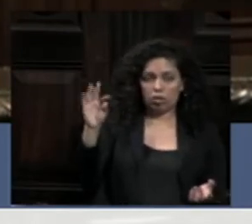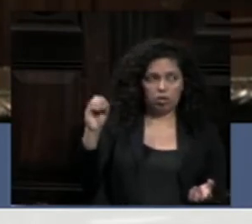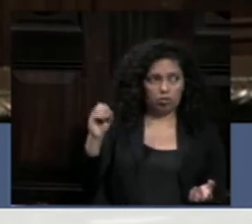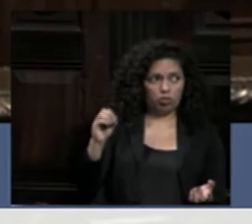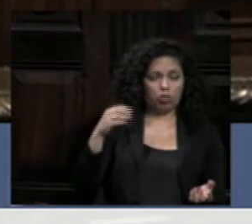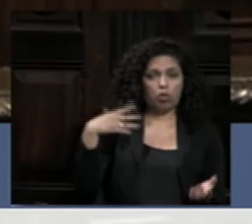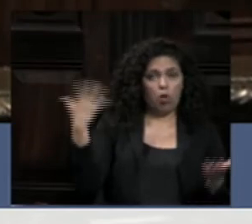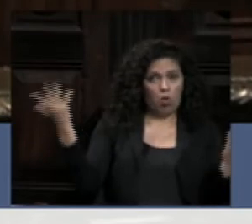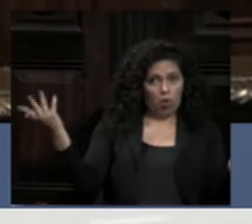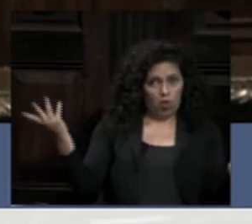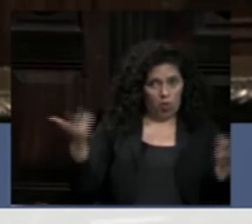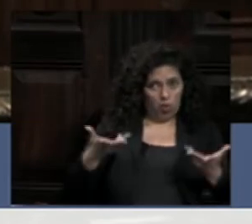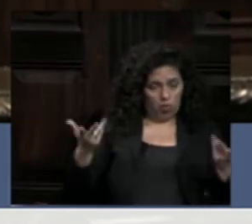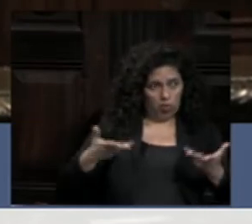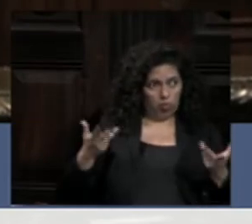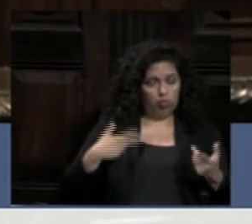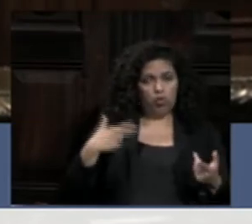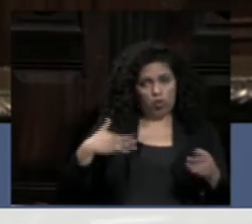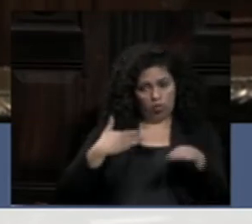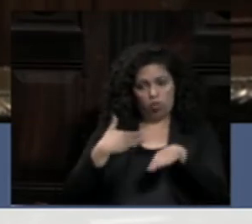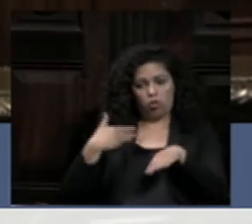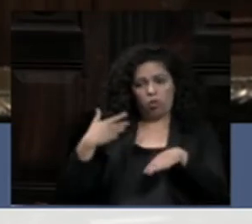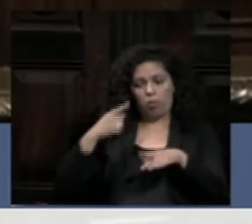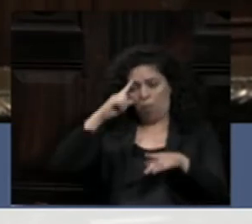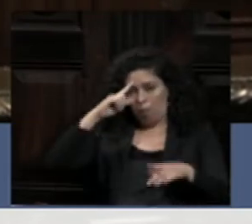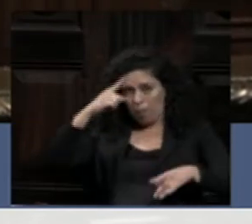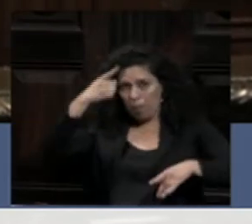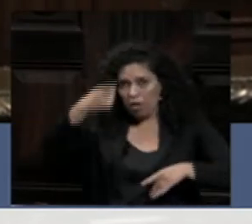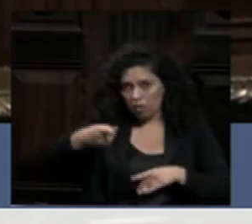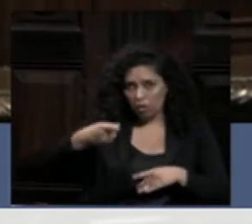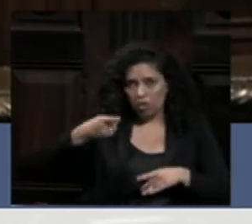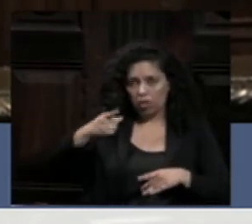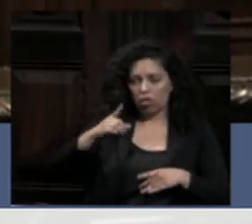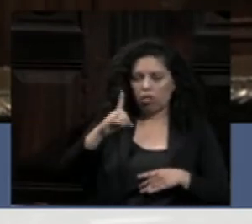oficiei hoje ao Detran,